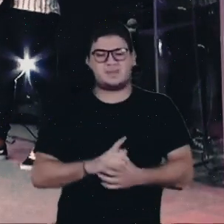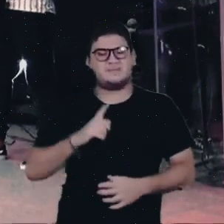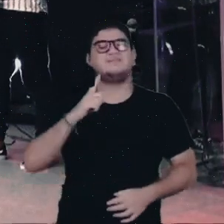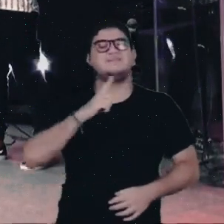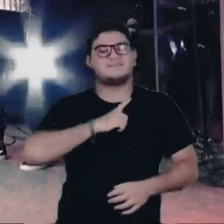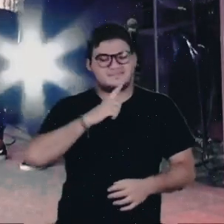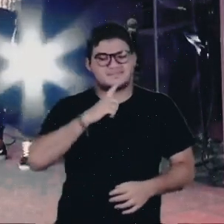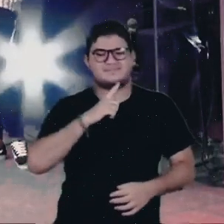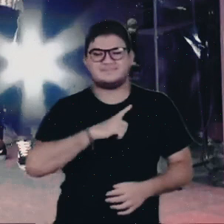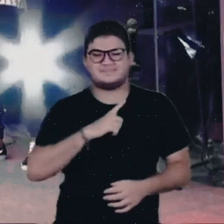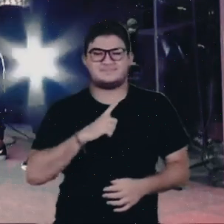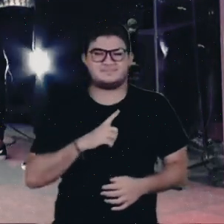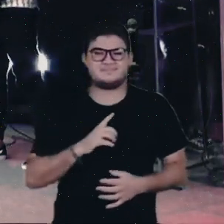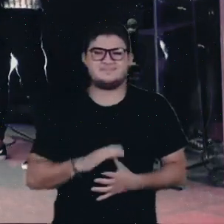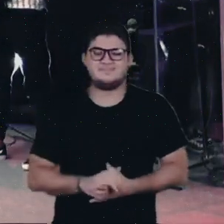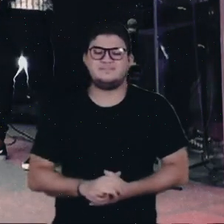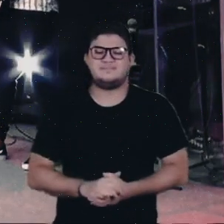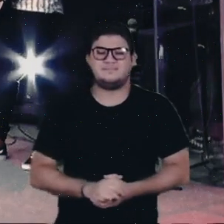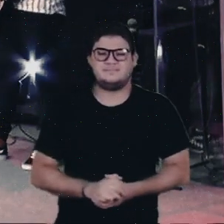Vai ter.